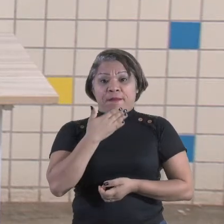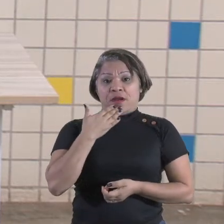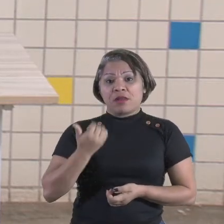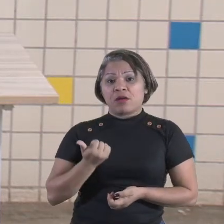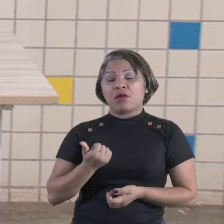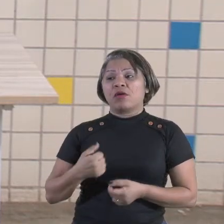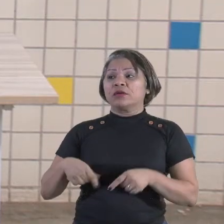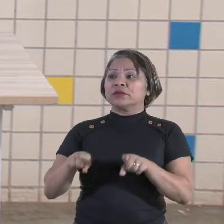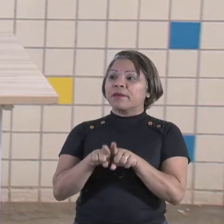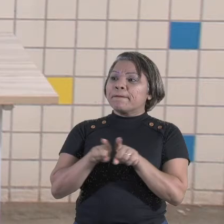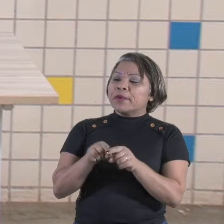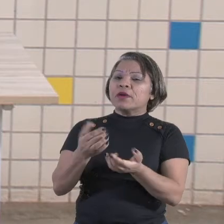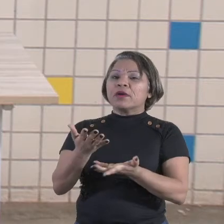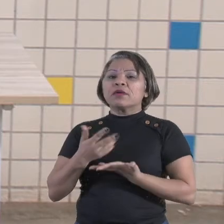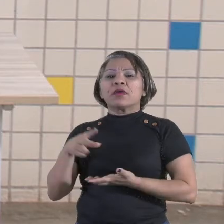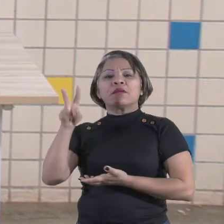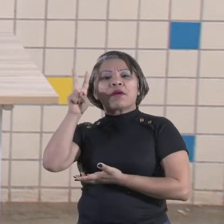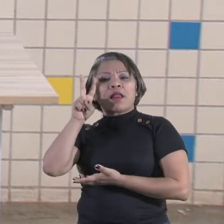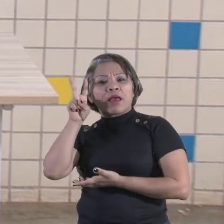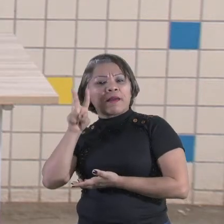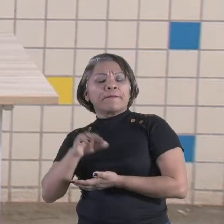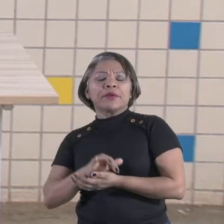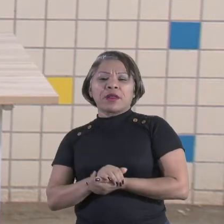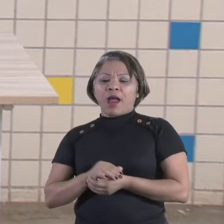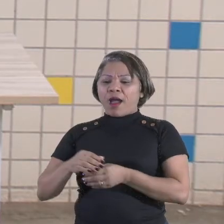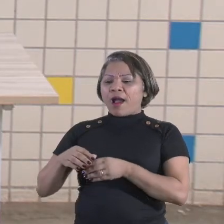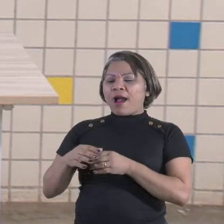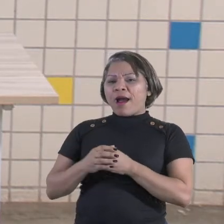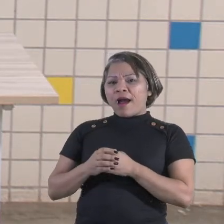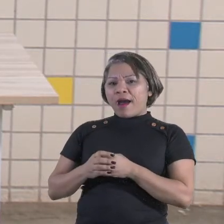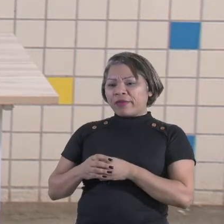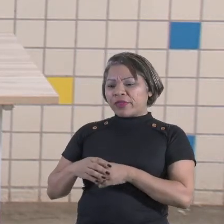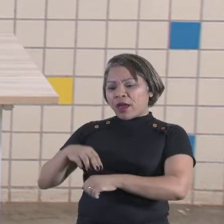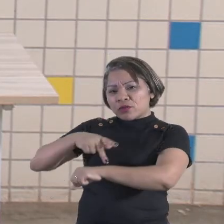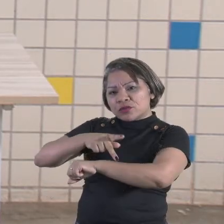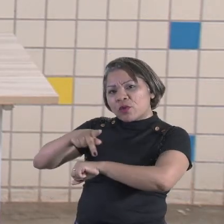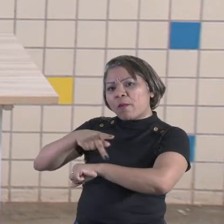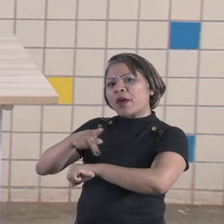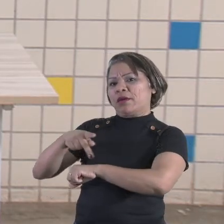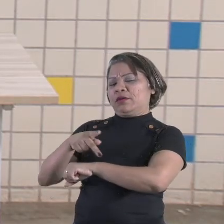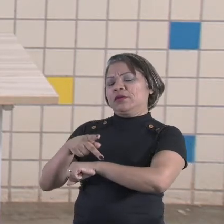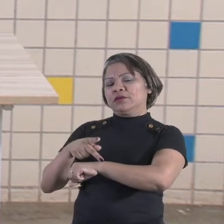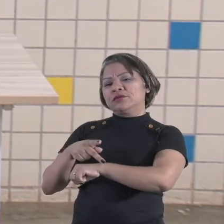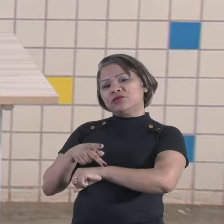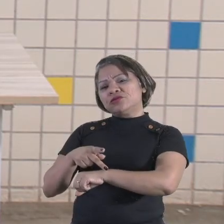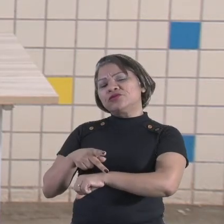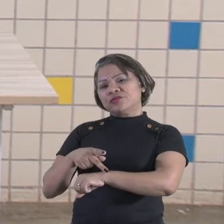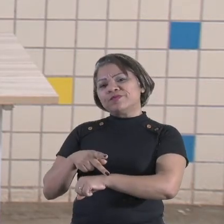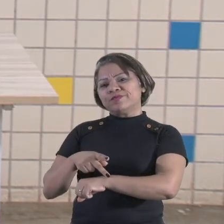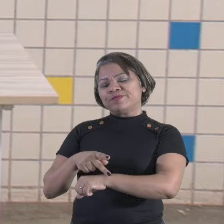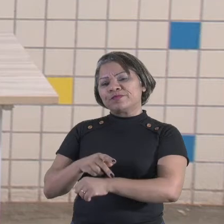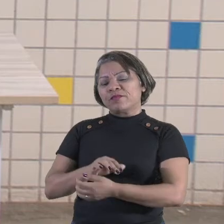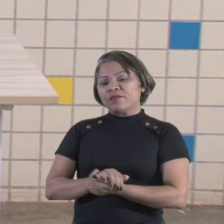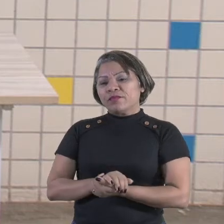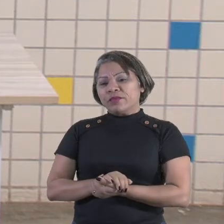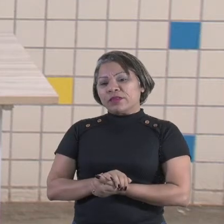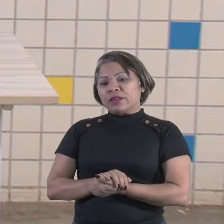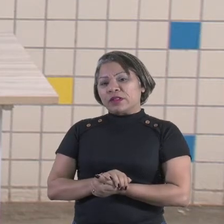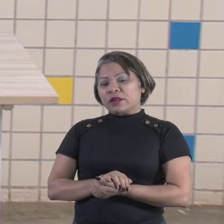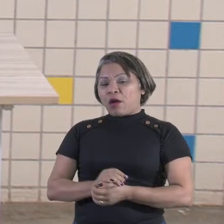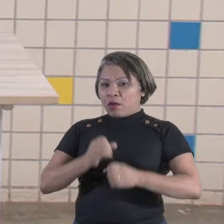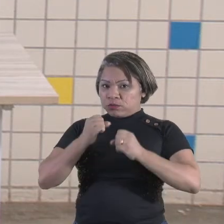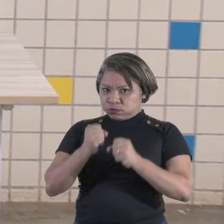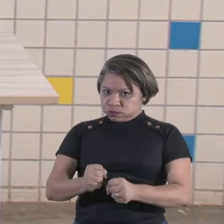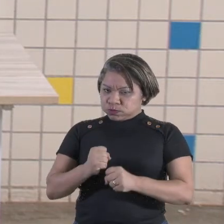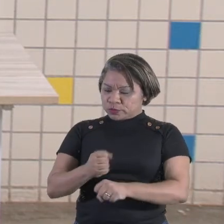sua terra-mãe, que era como eles poderiam fazer isso, usando, era poder praticar